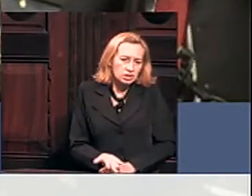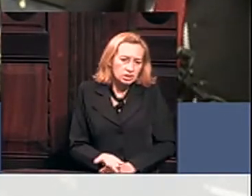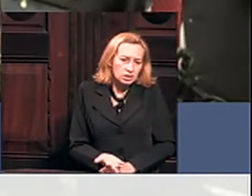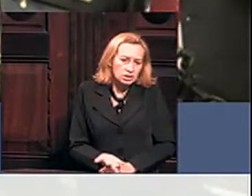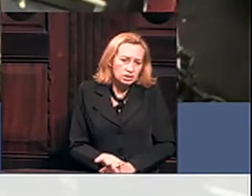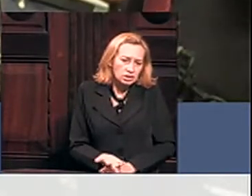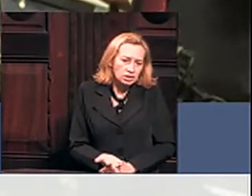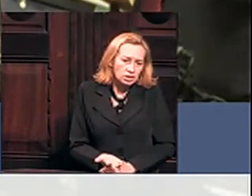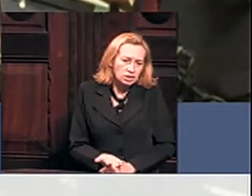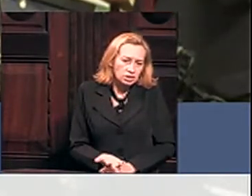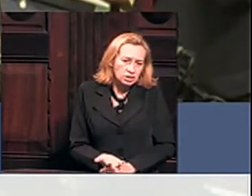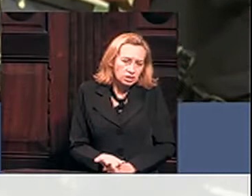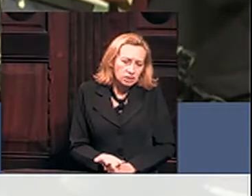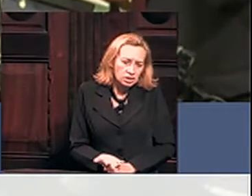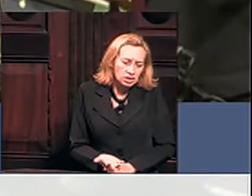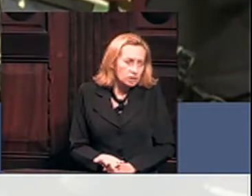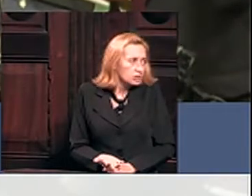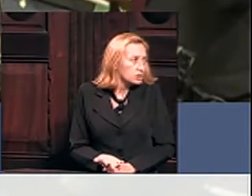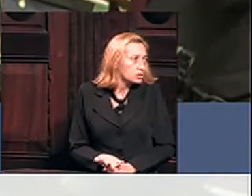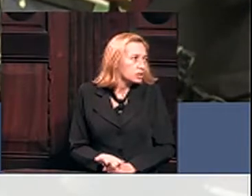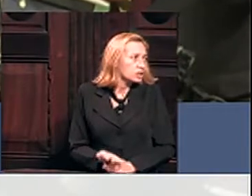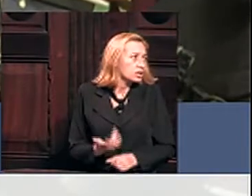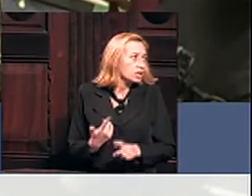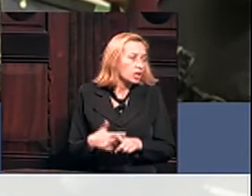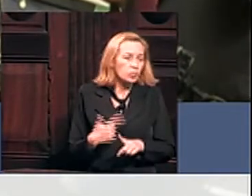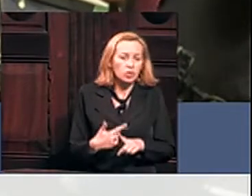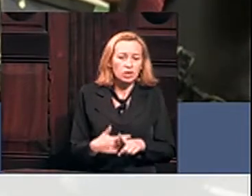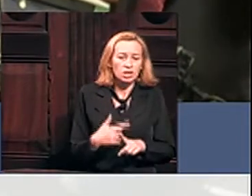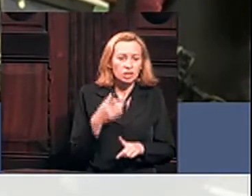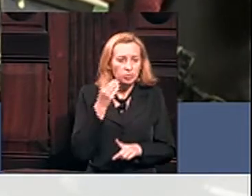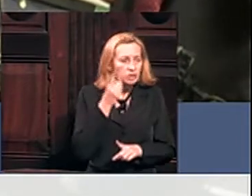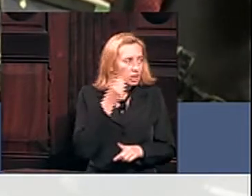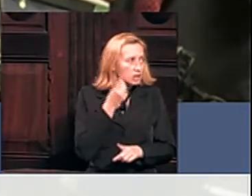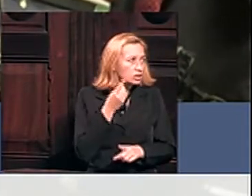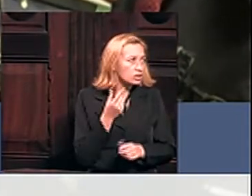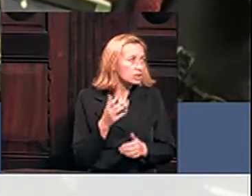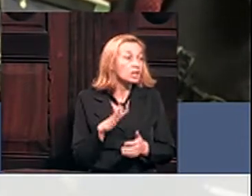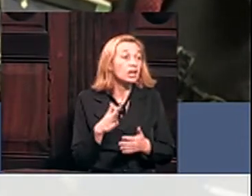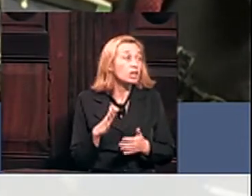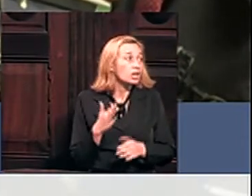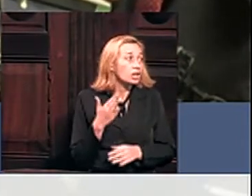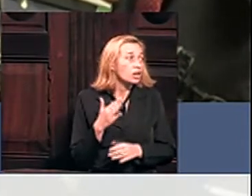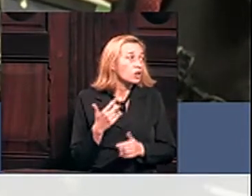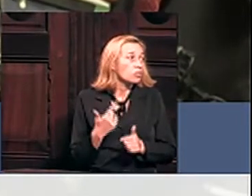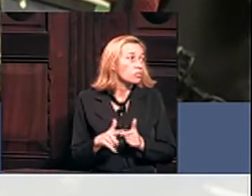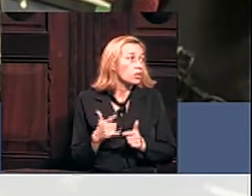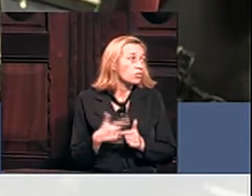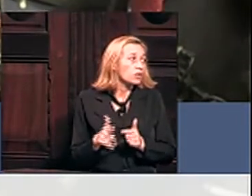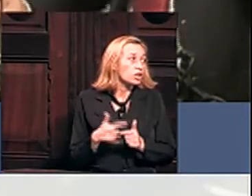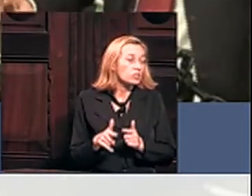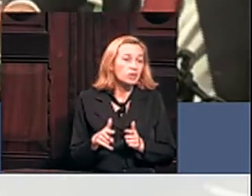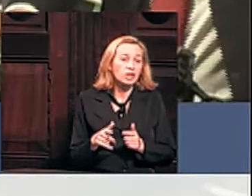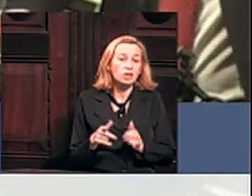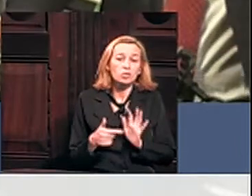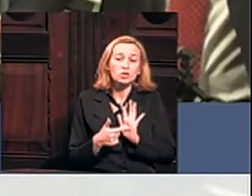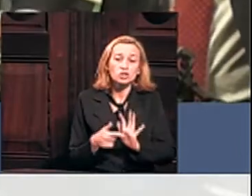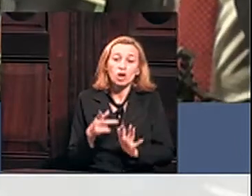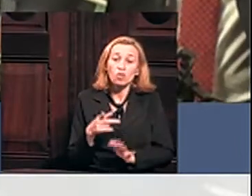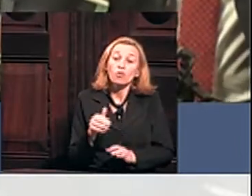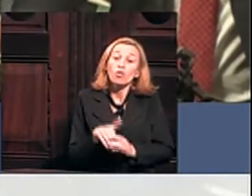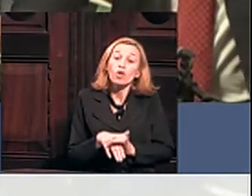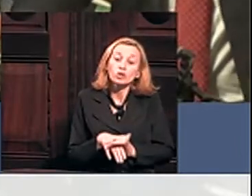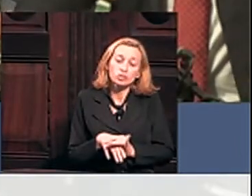cedo e depois no final os meus projetos não são. Mas é porque, deputado Conte, sabe qual é o problema, Conte? é que vai ter declaração de voto na UESO. Vamos,